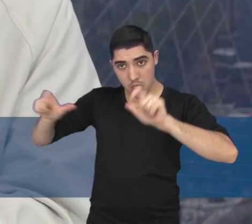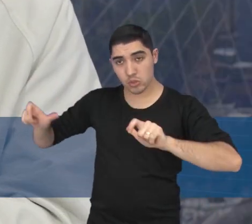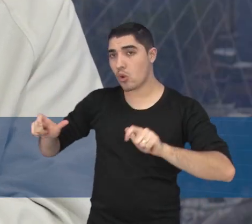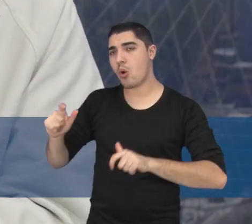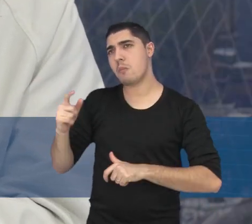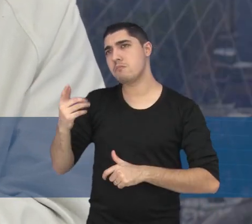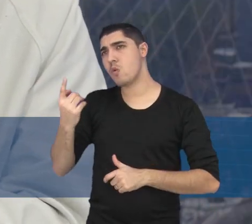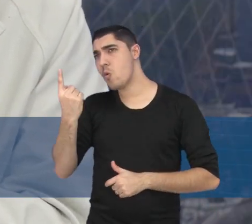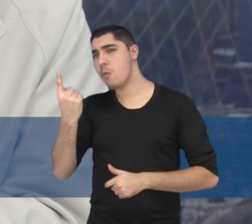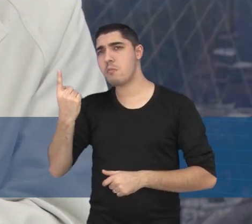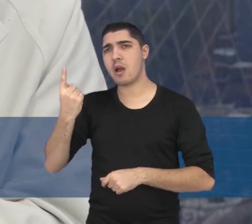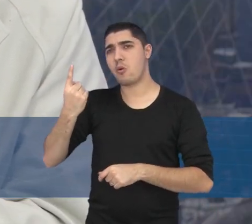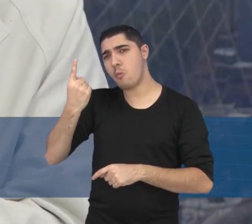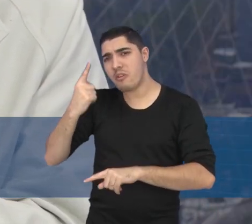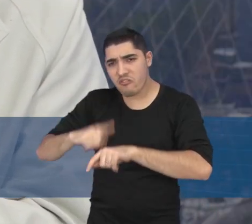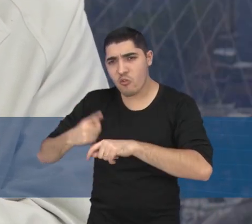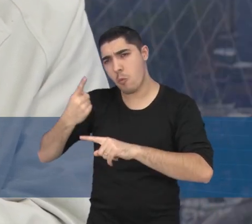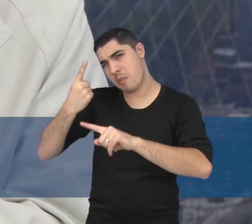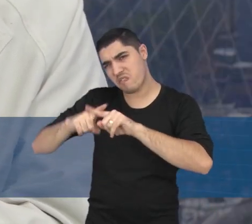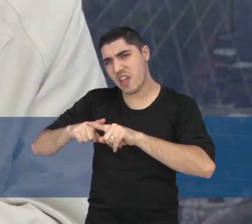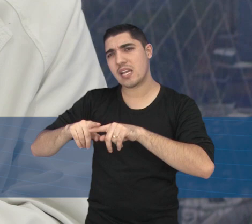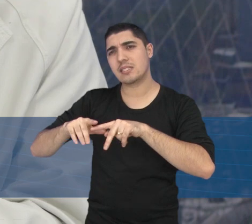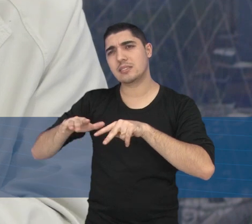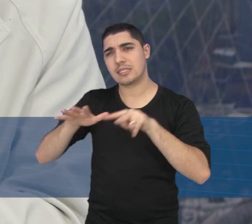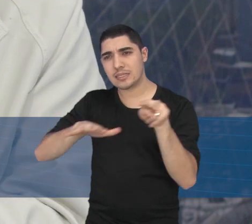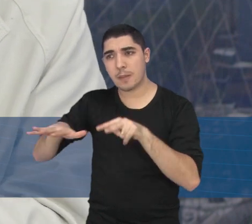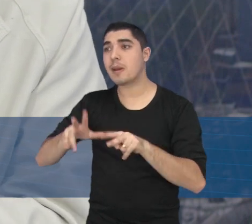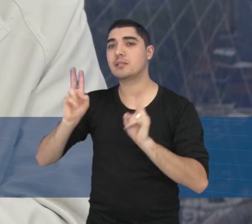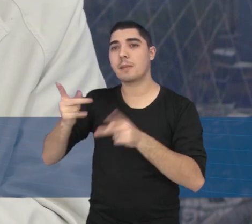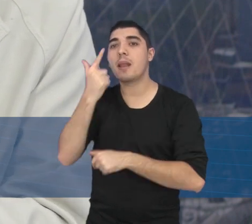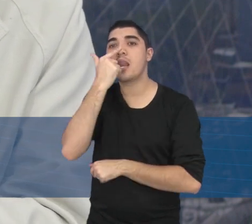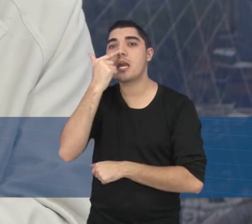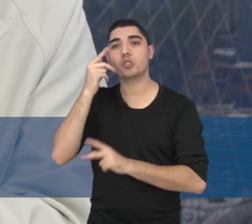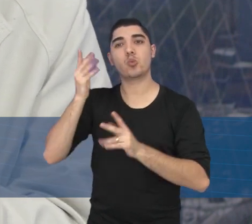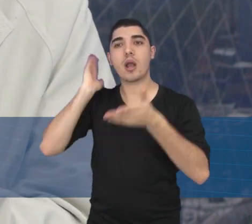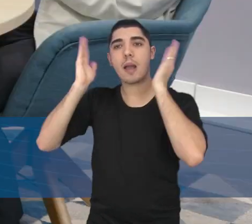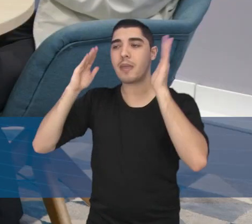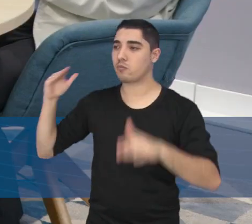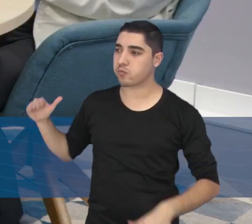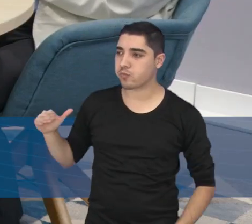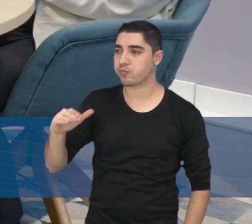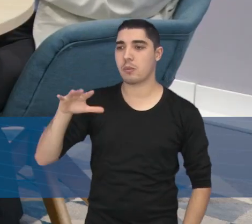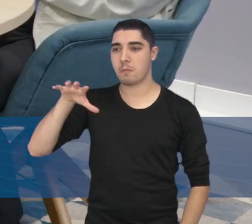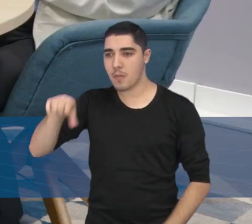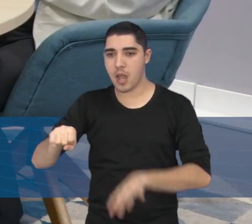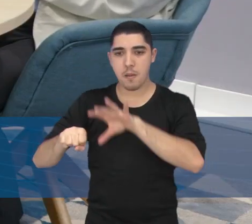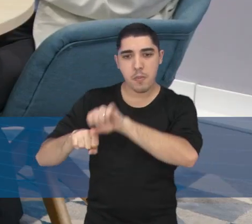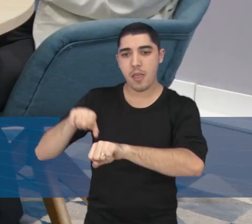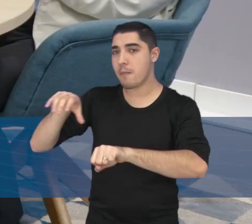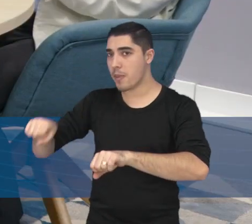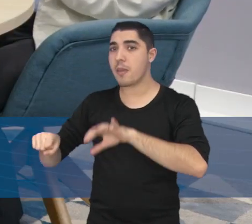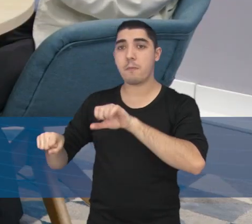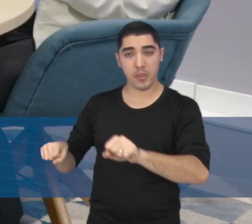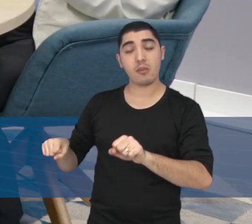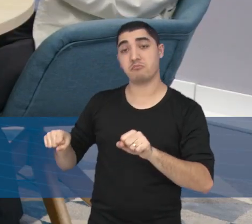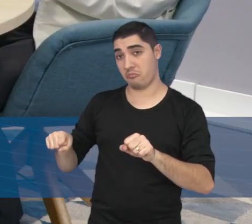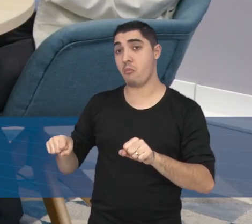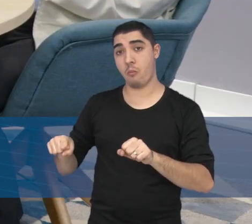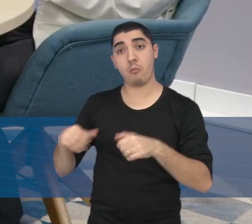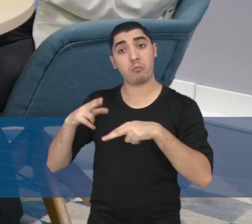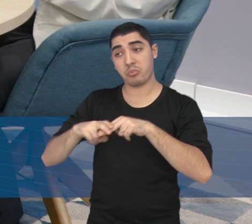menos uma vez por semana em frente à casa dele, coleta porta a porta do lixo reciclável. Então, ele poderia não ter problema